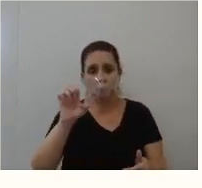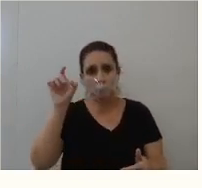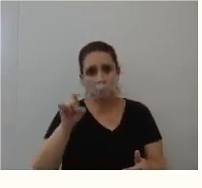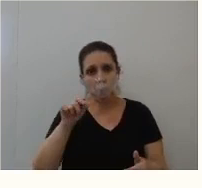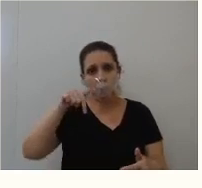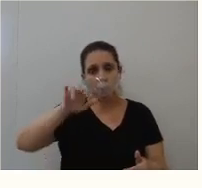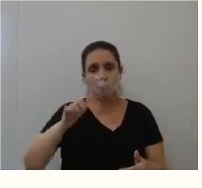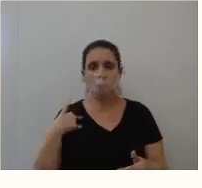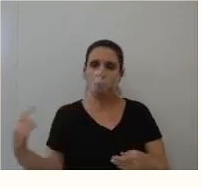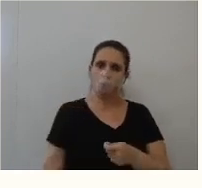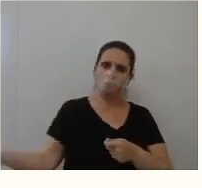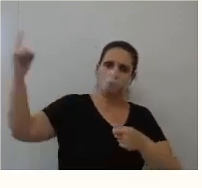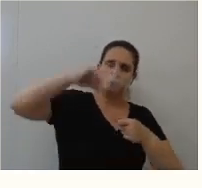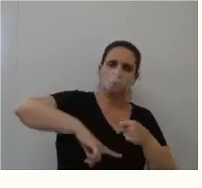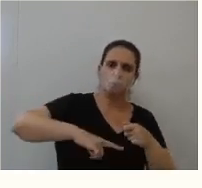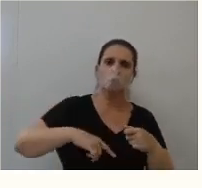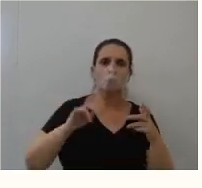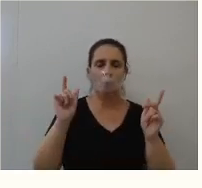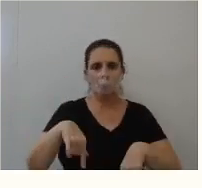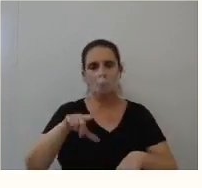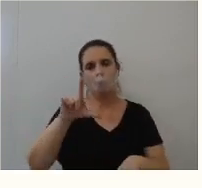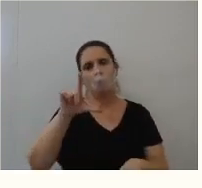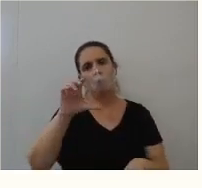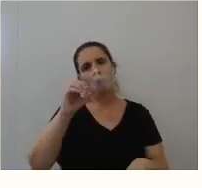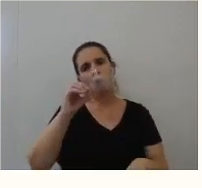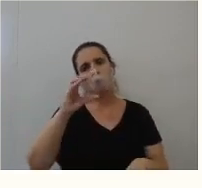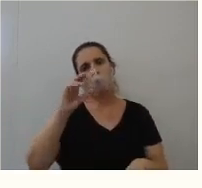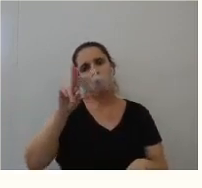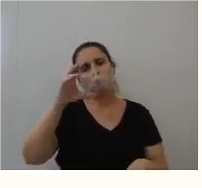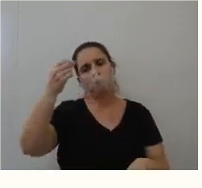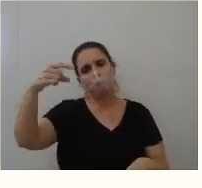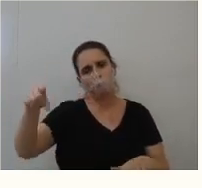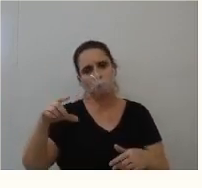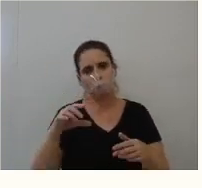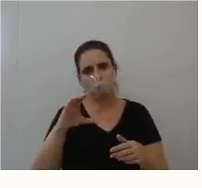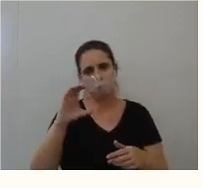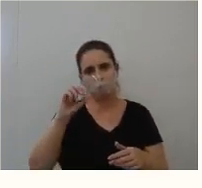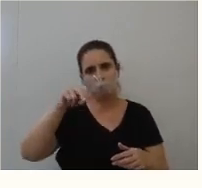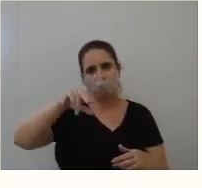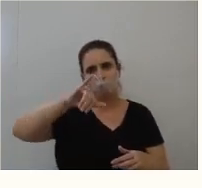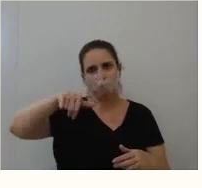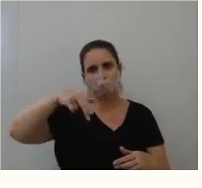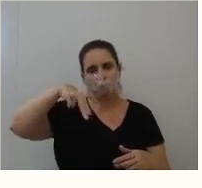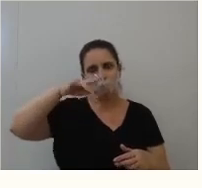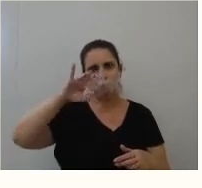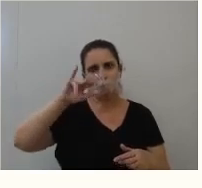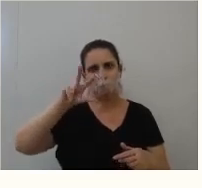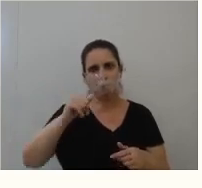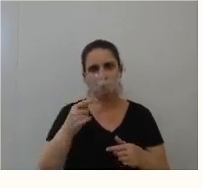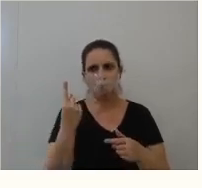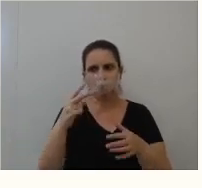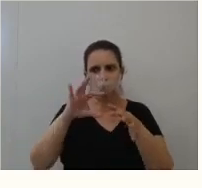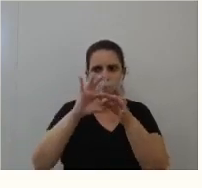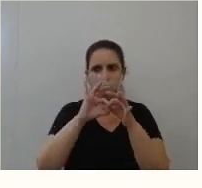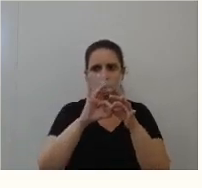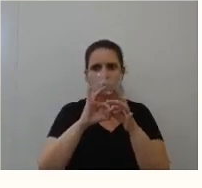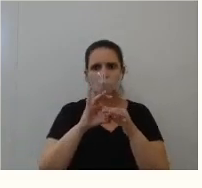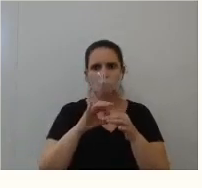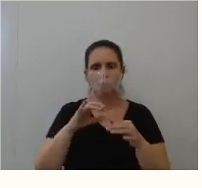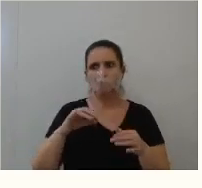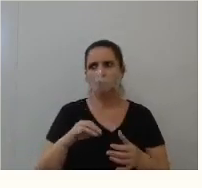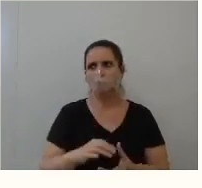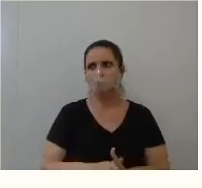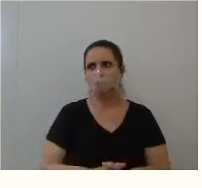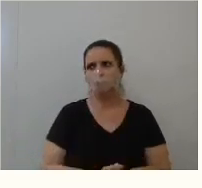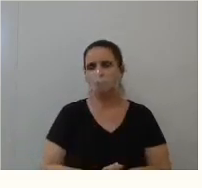outro exemplo de locução conjuntiva, né? A união de dois termos com valor de tempo,